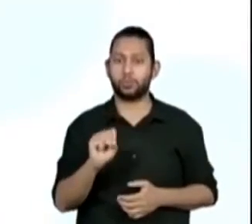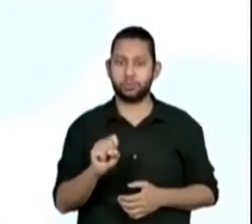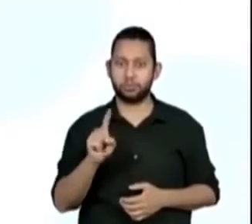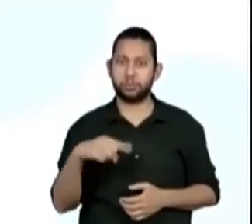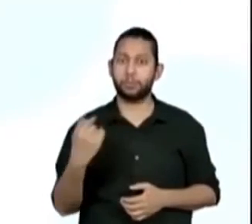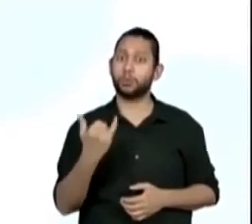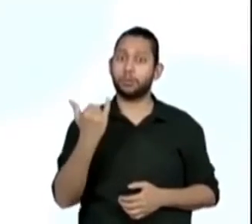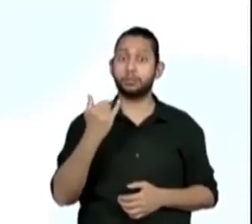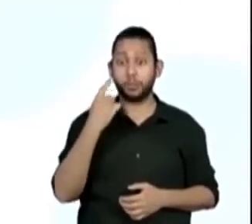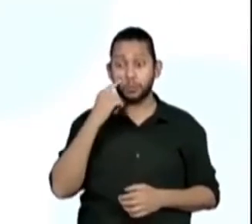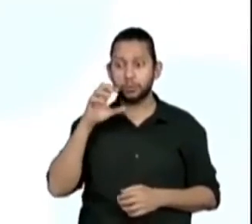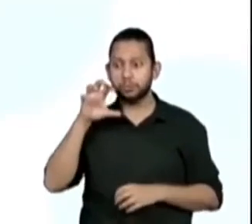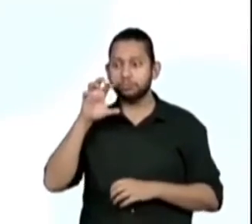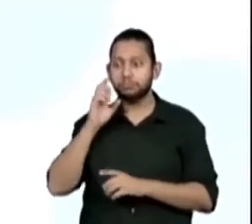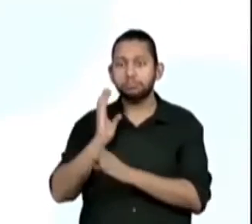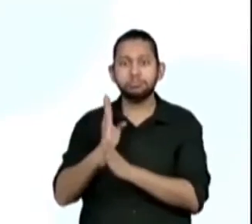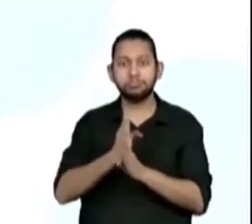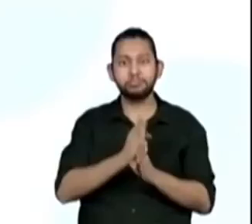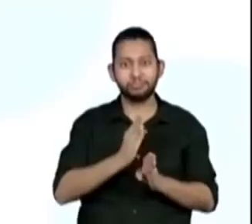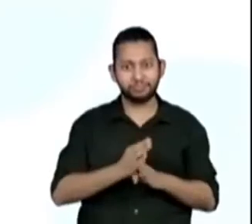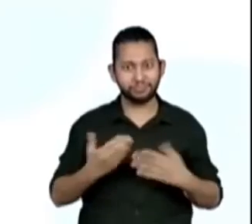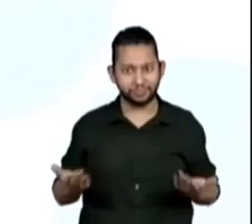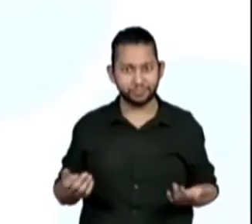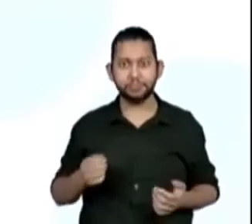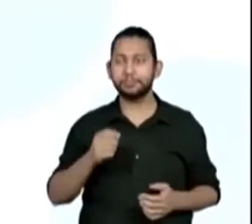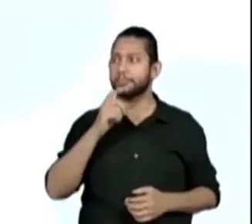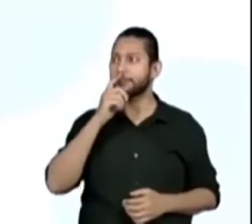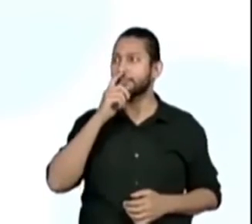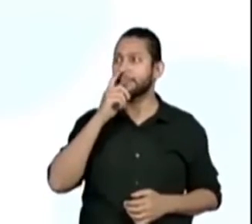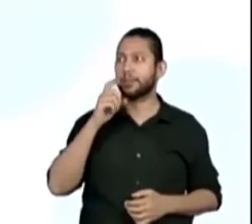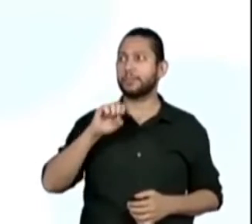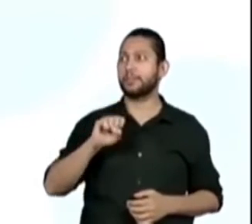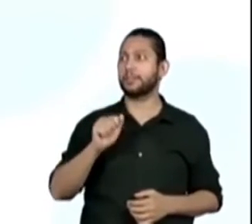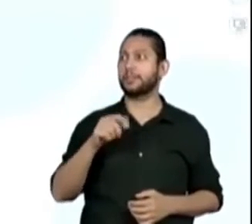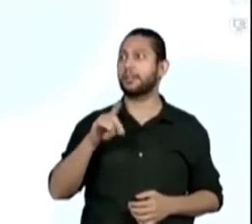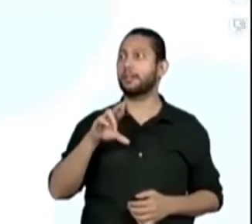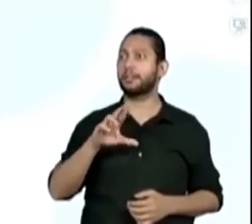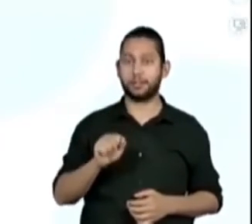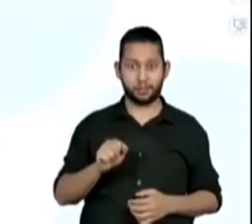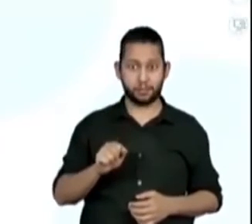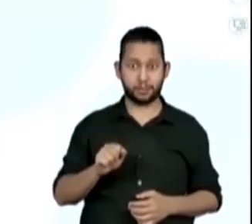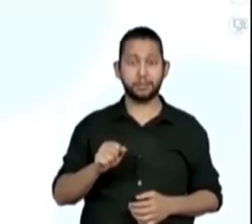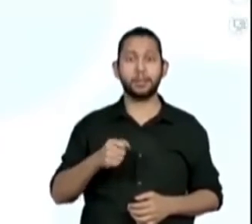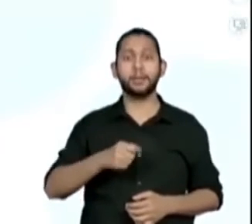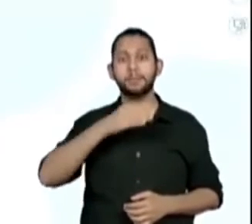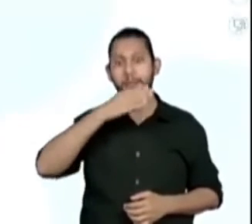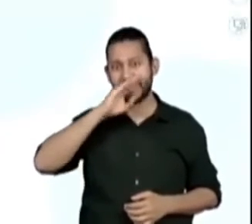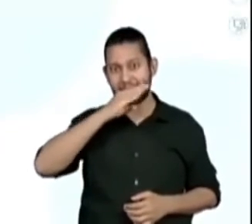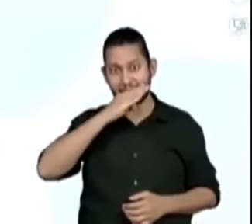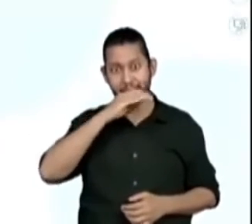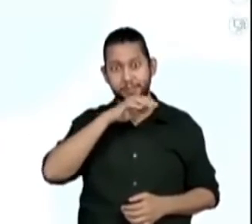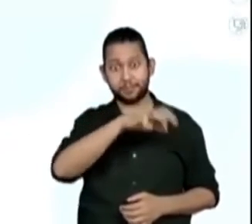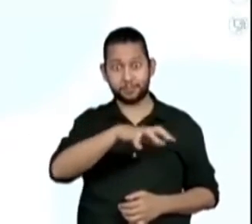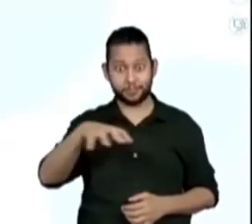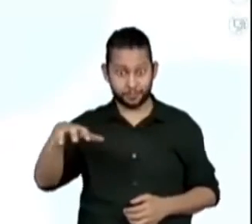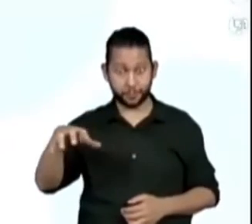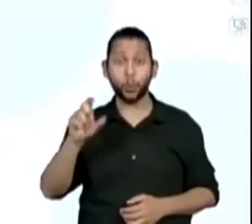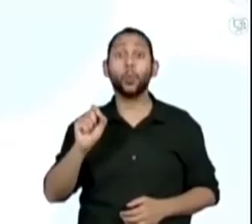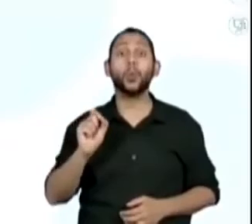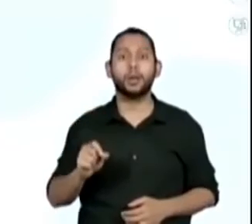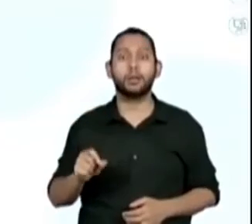Quais são os dados importantes aqui? Que a tia Sandra separou as mangas, né, em